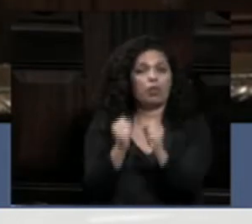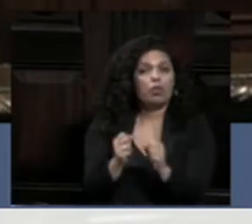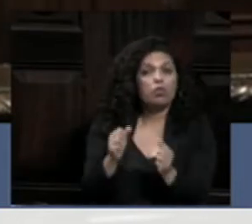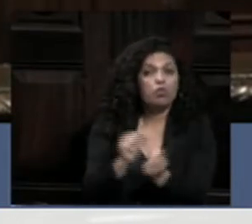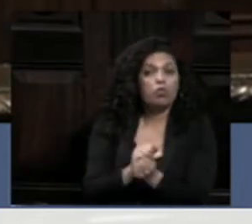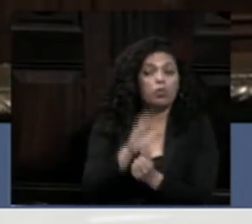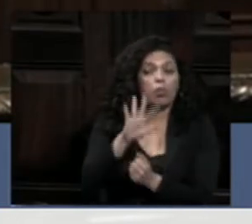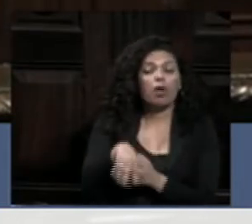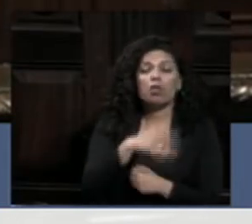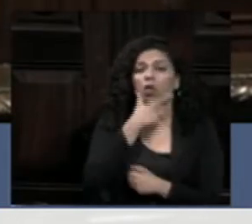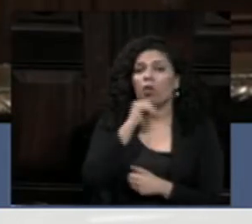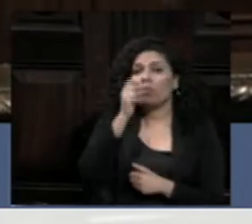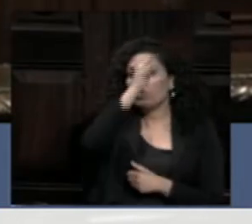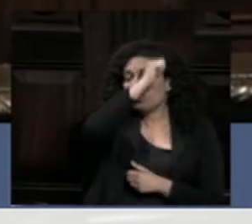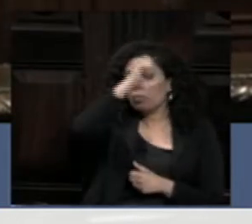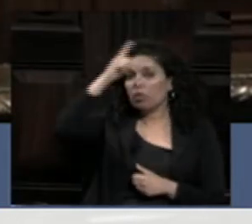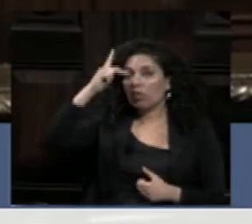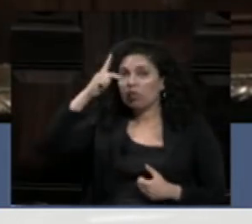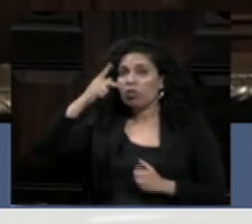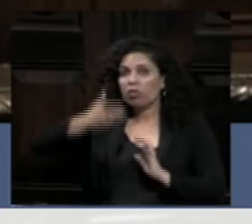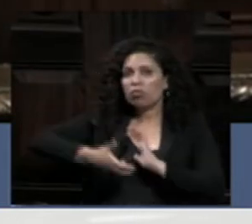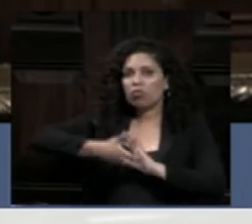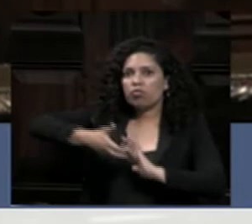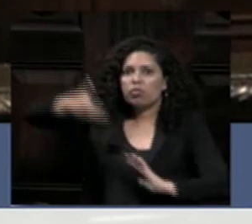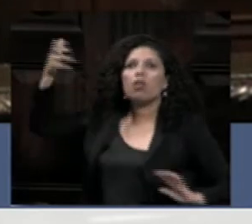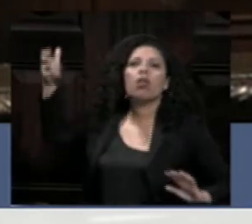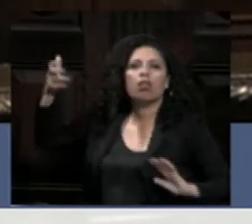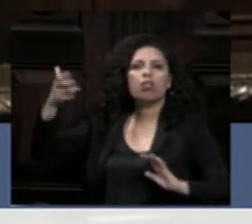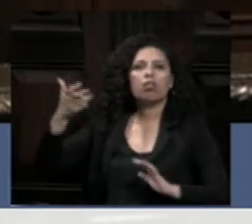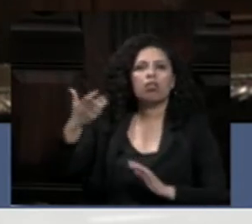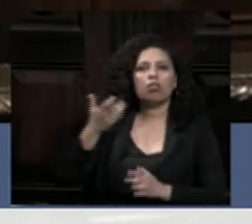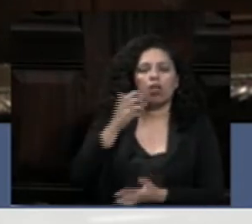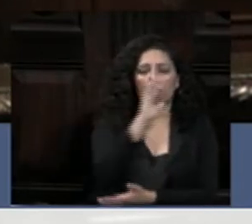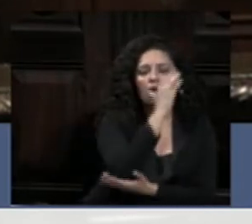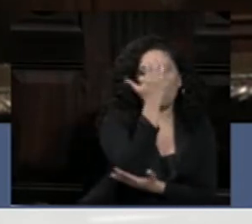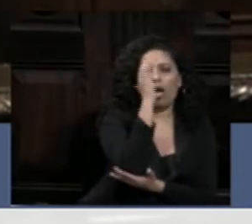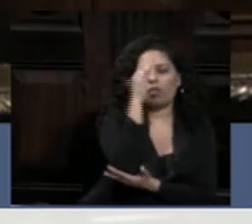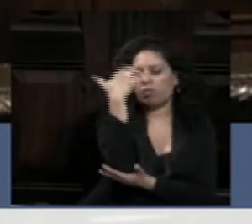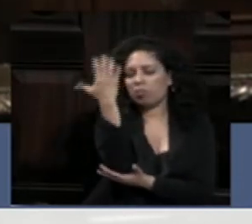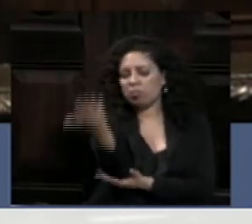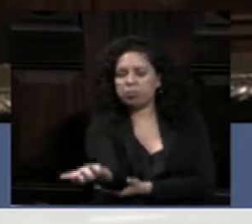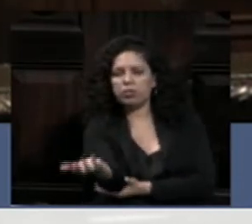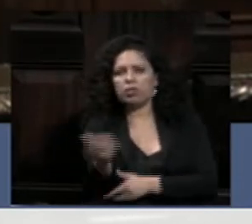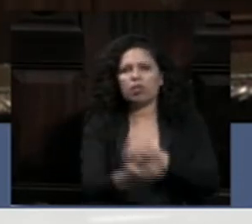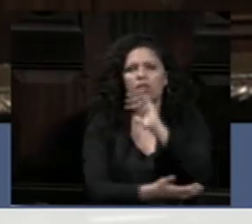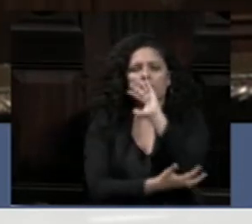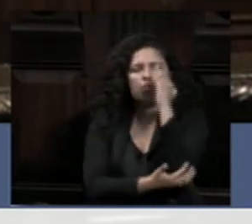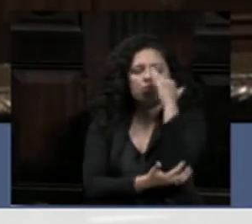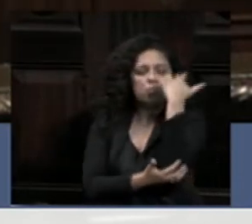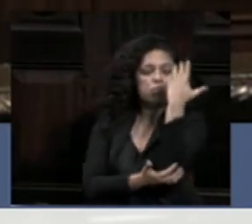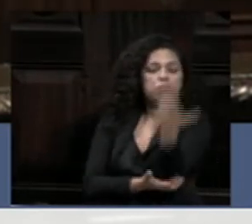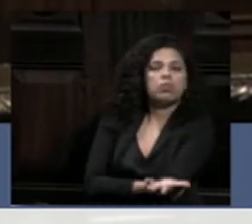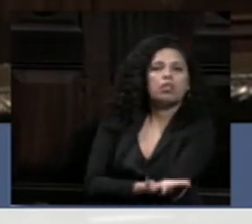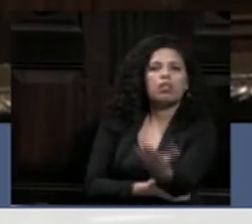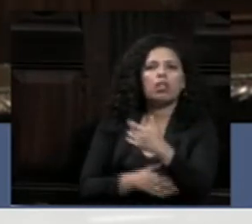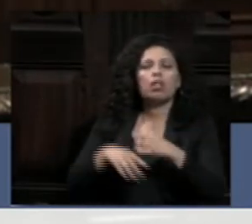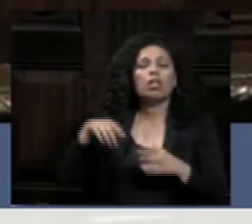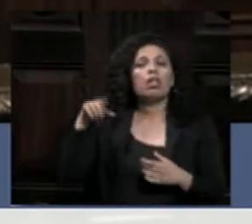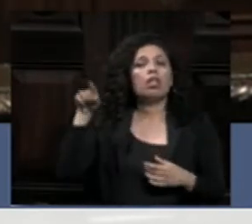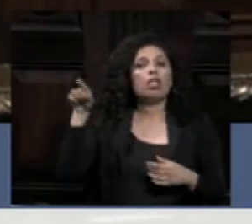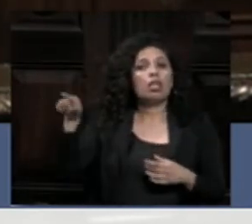Rogério Cabral, derrubou vários eucaliptos baseado em estudos que, confrontados, mostram que